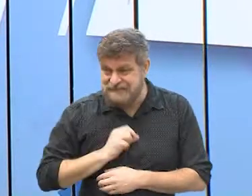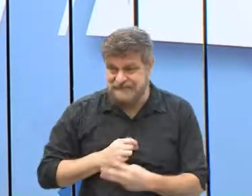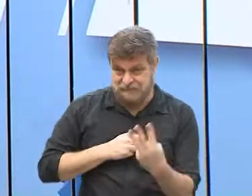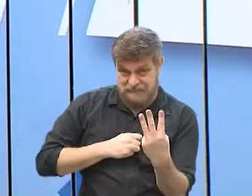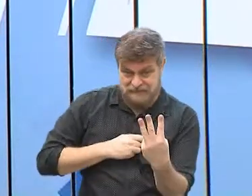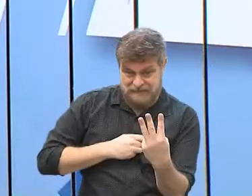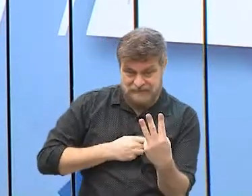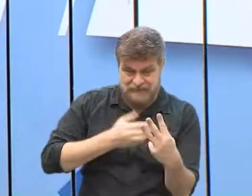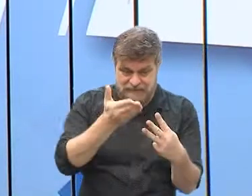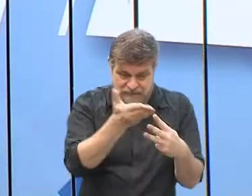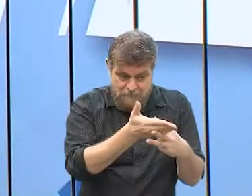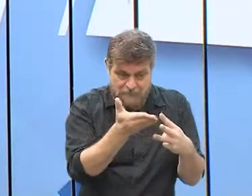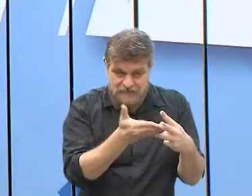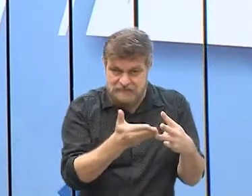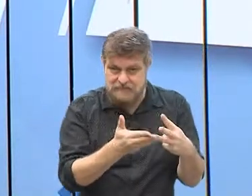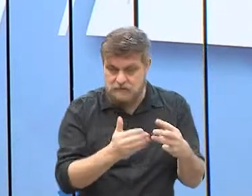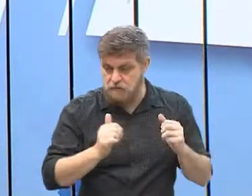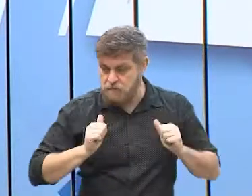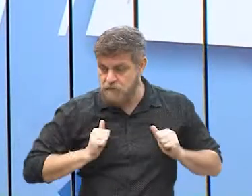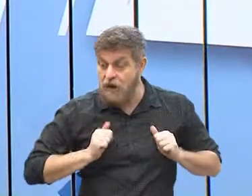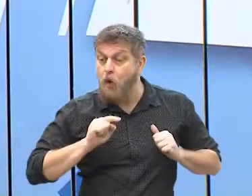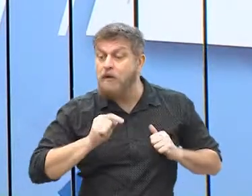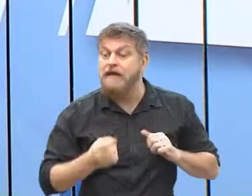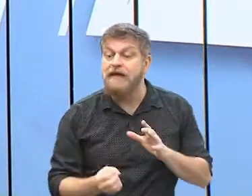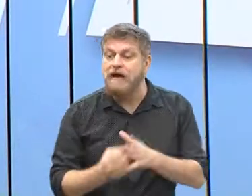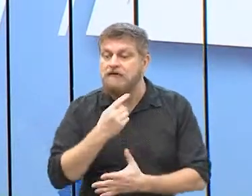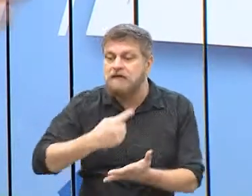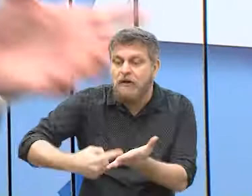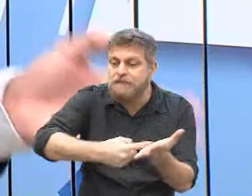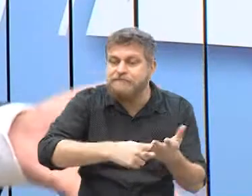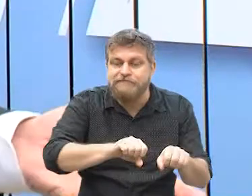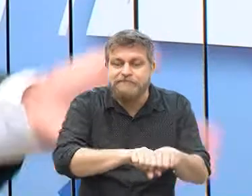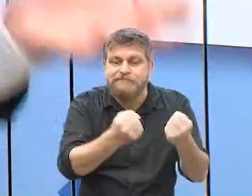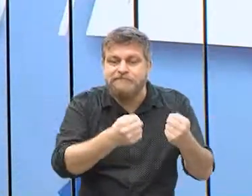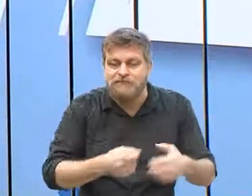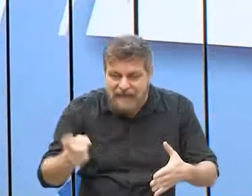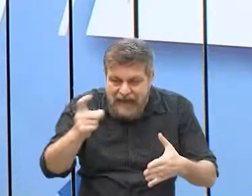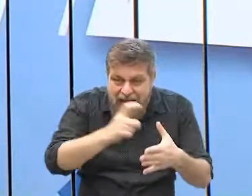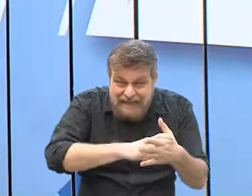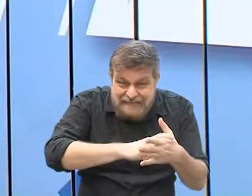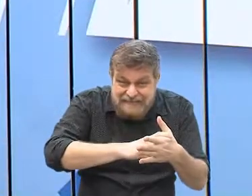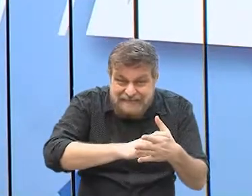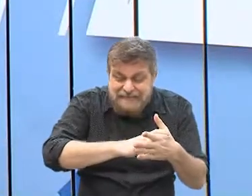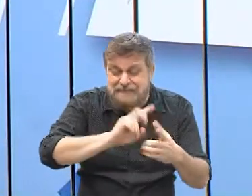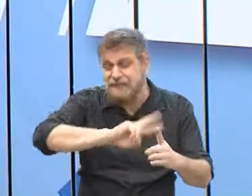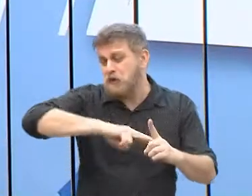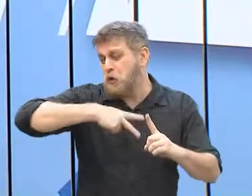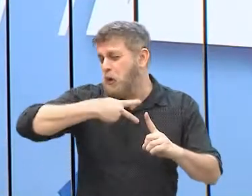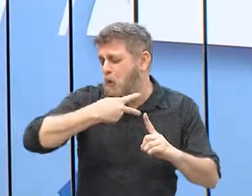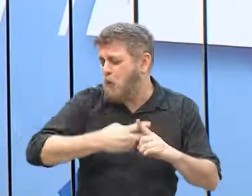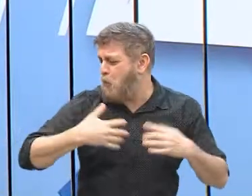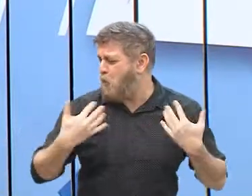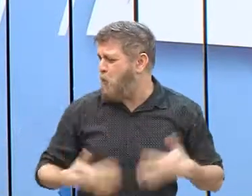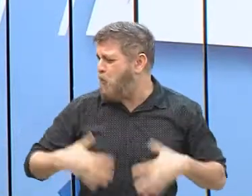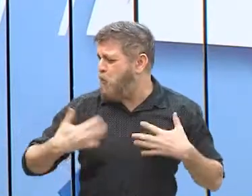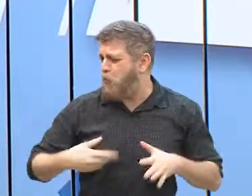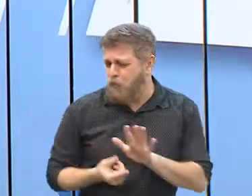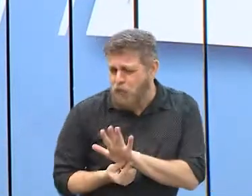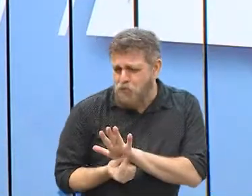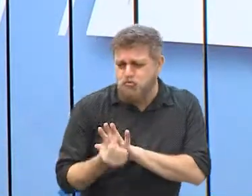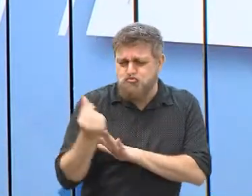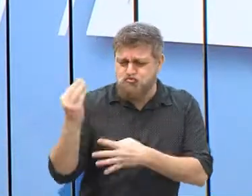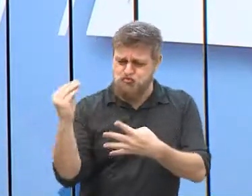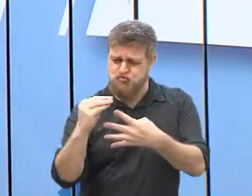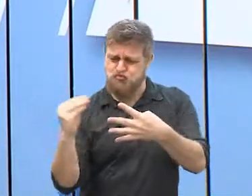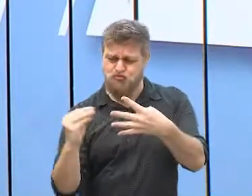3 prestações consecutivas, cancela o acordo e aquela dívida retoma com juros, correção monetária, né?